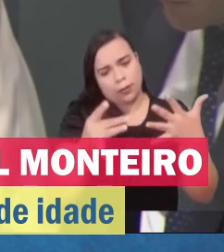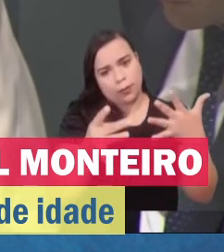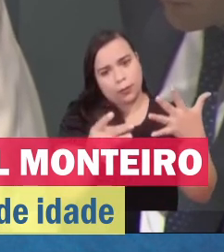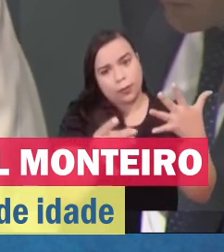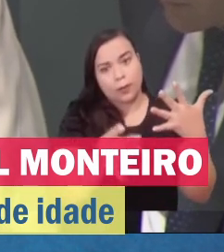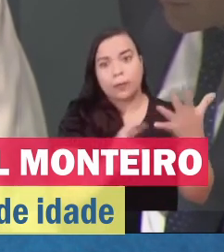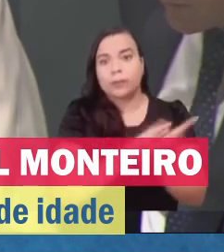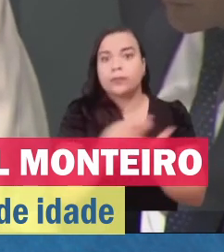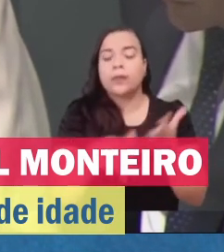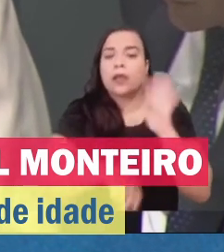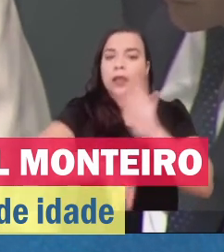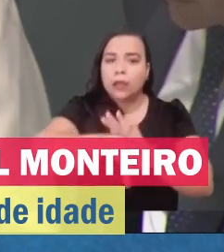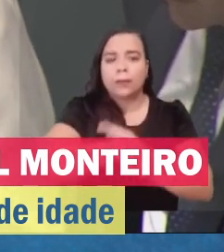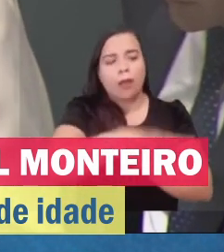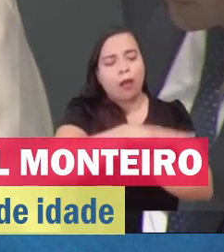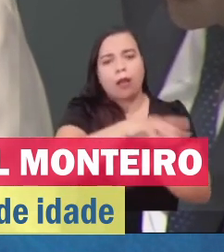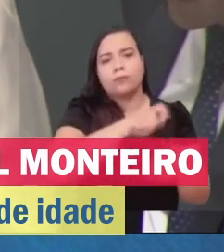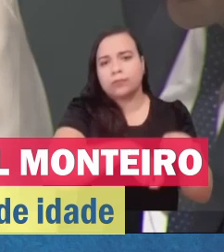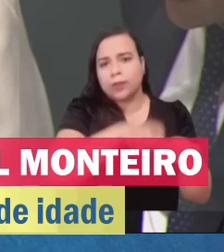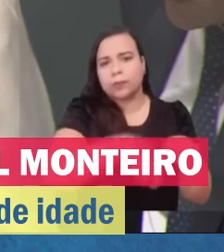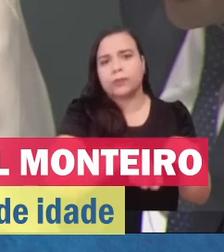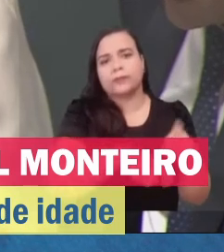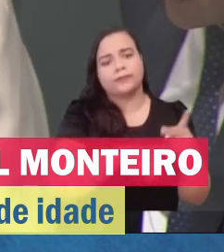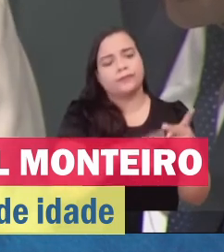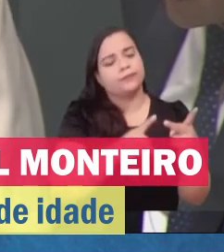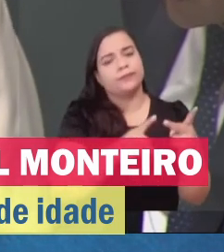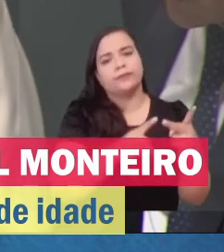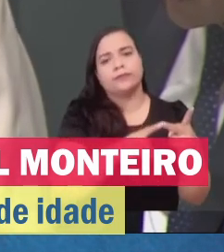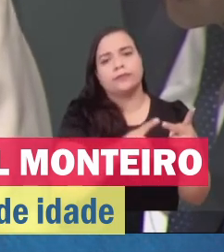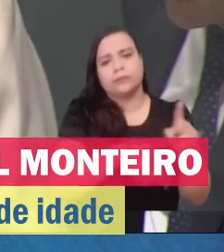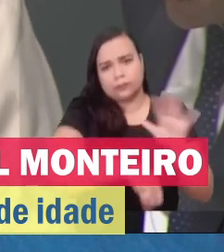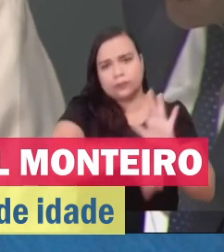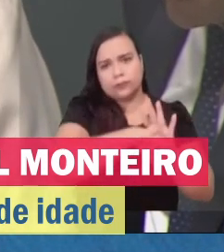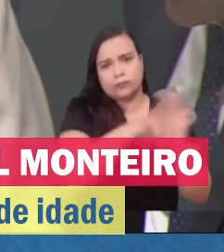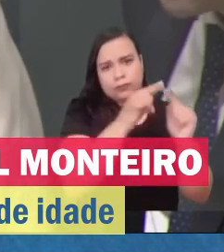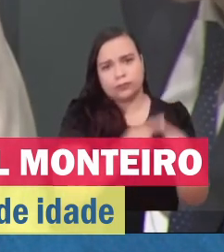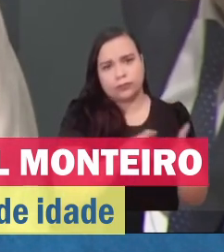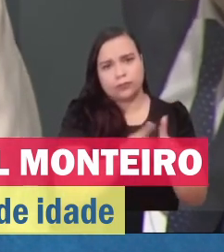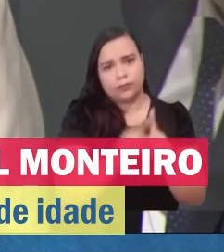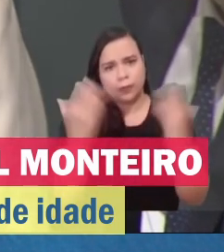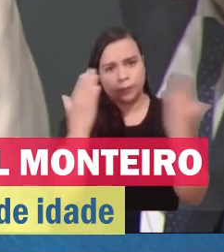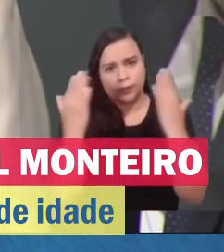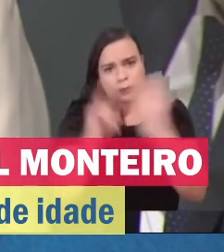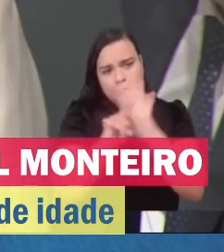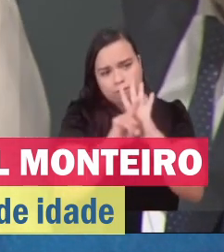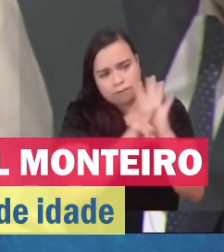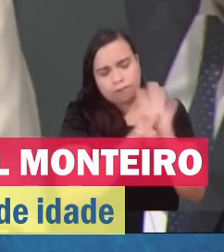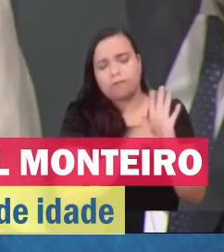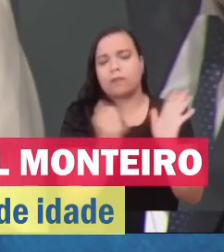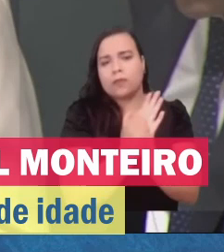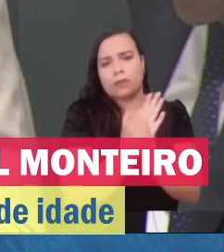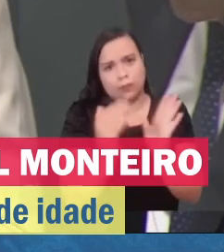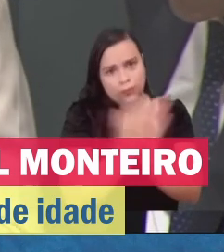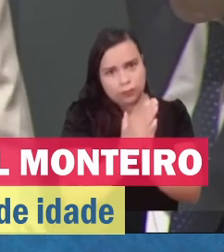natureza sexual, que a criminologia e a psicologia forense registram,